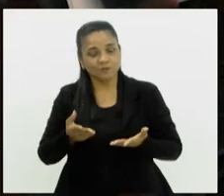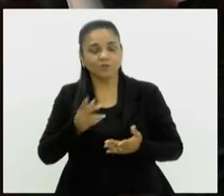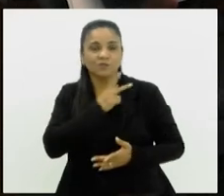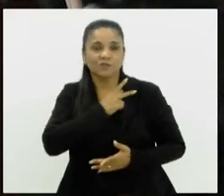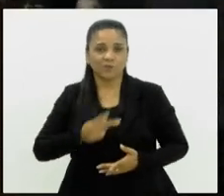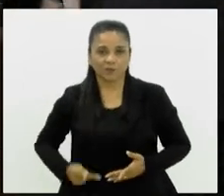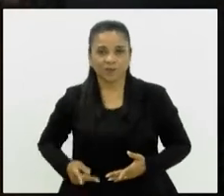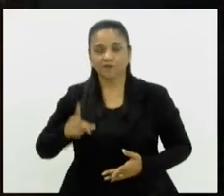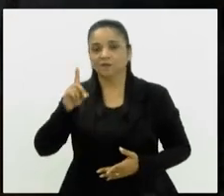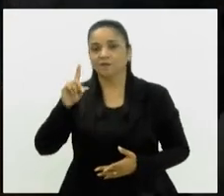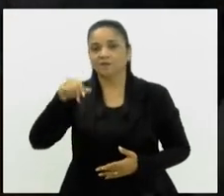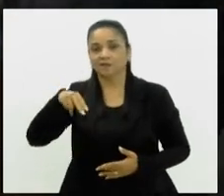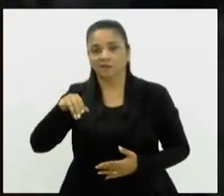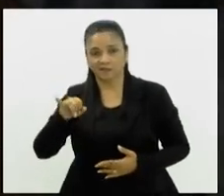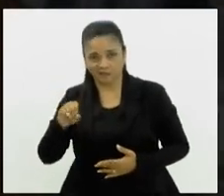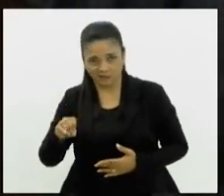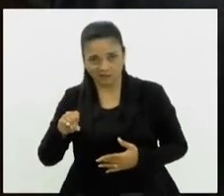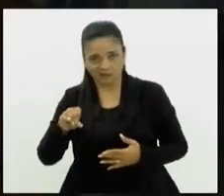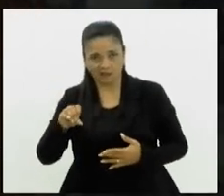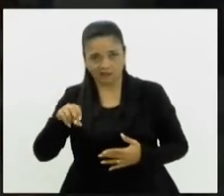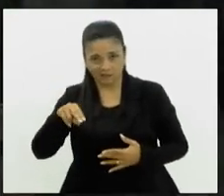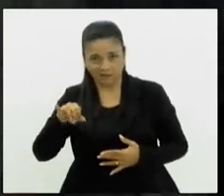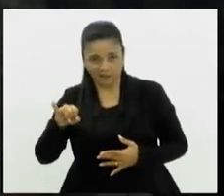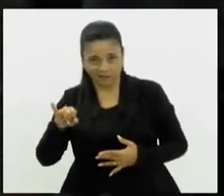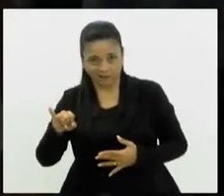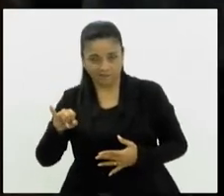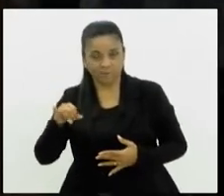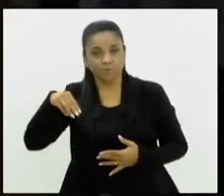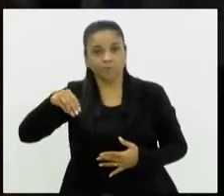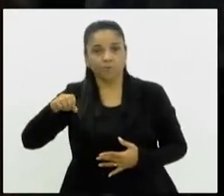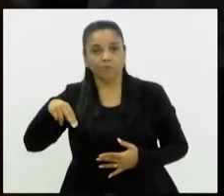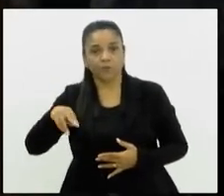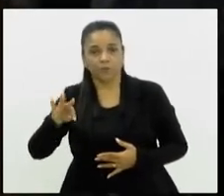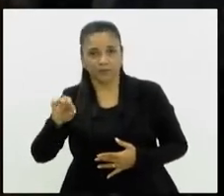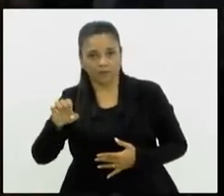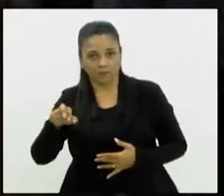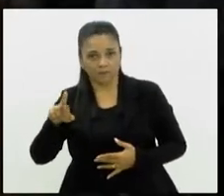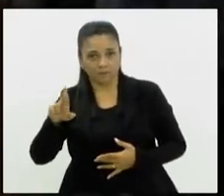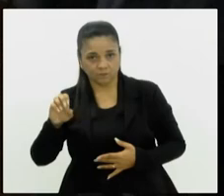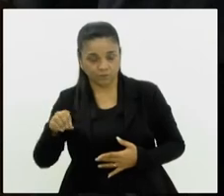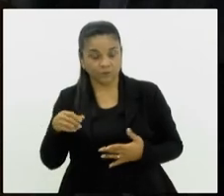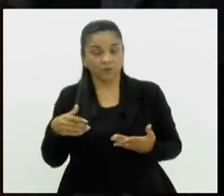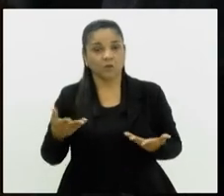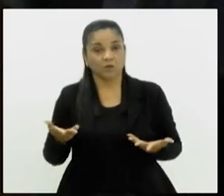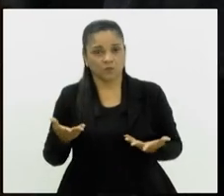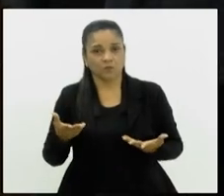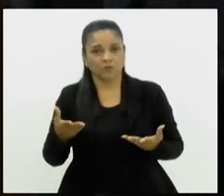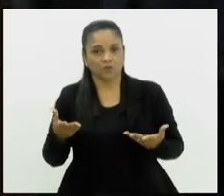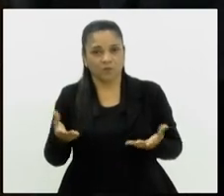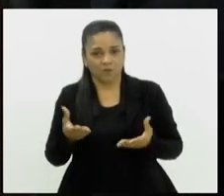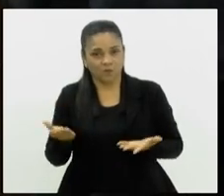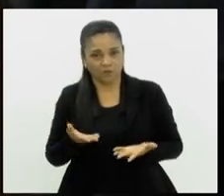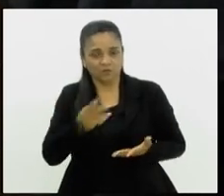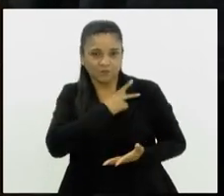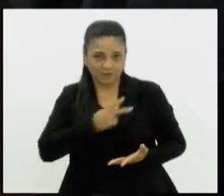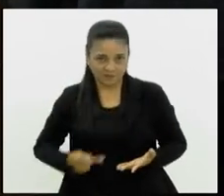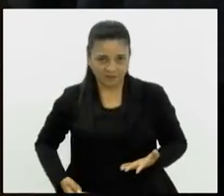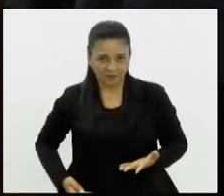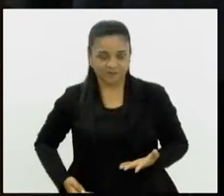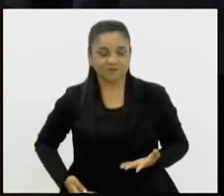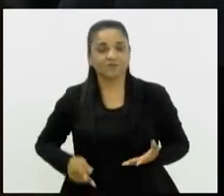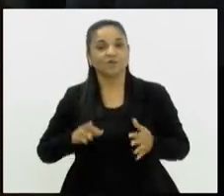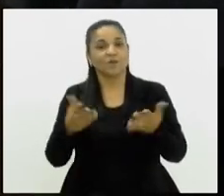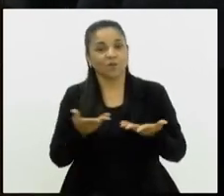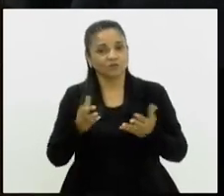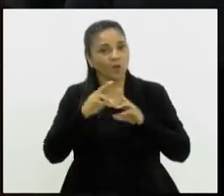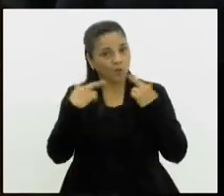deputada Dani. Hoje mesmo nós tivemos uma, a deputada Dani Monteiro, tivemos uma